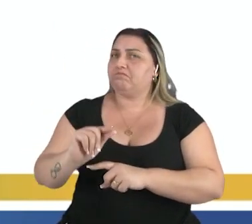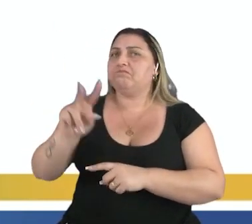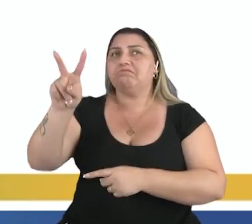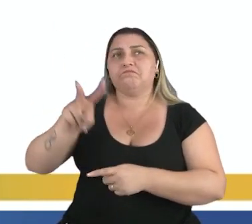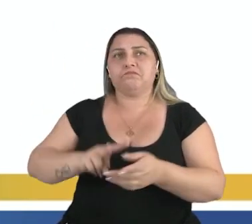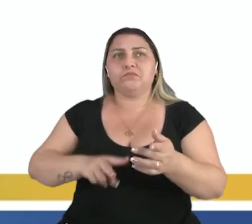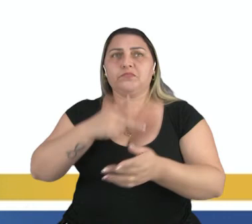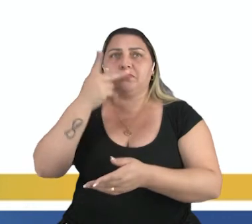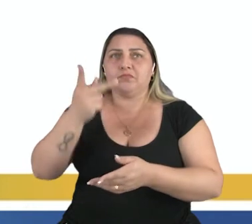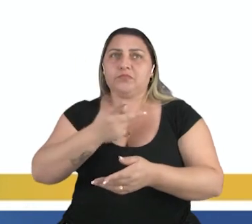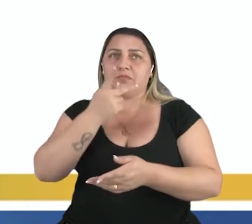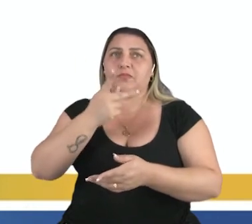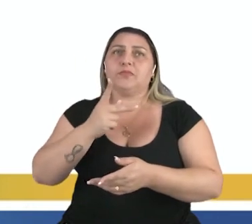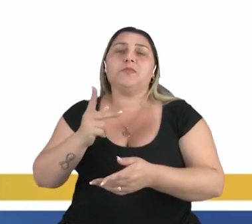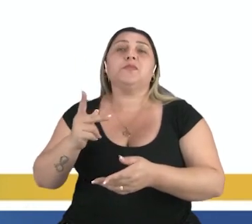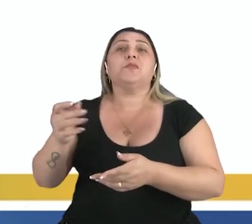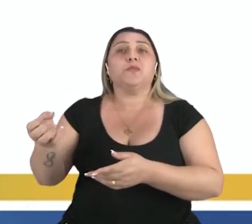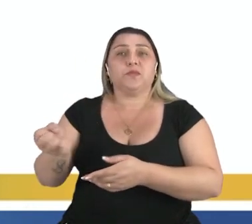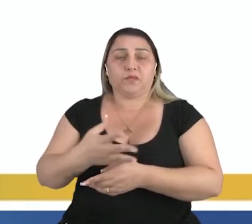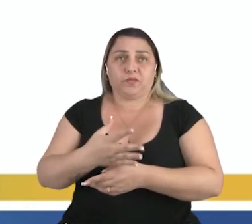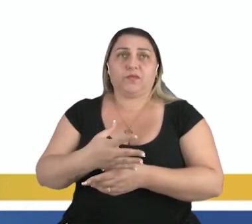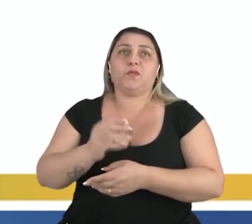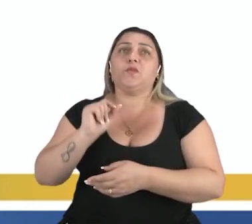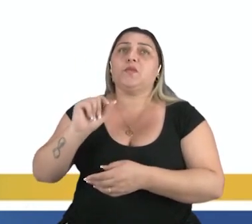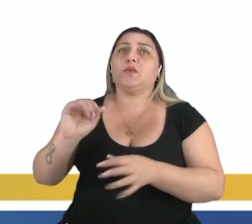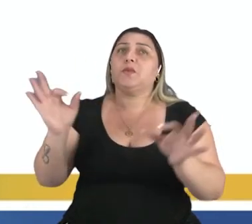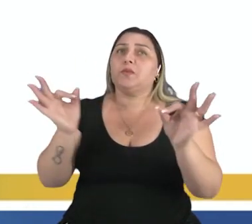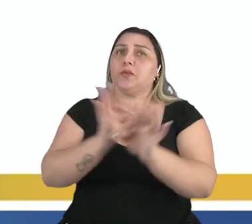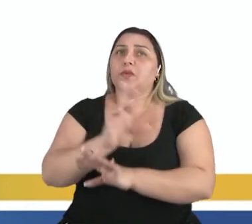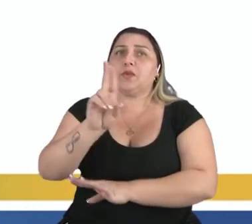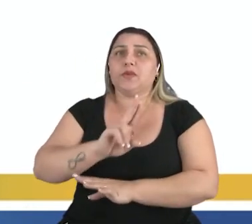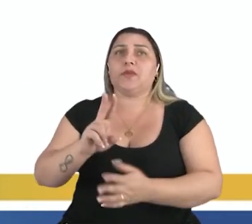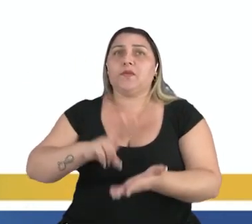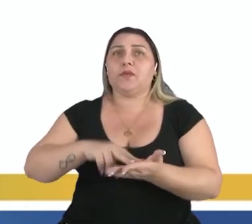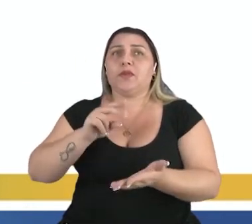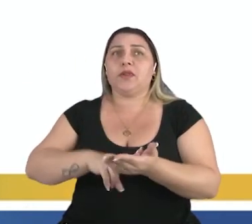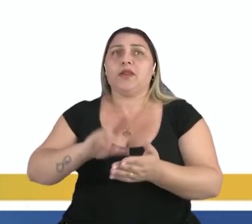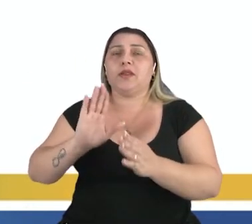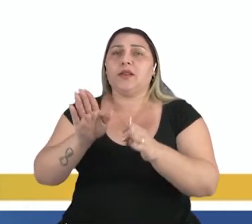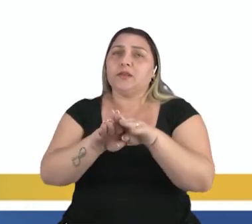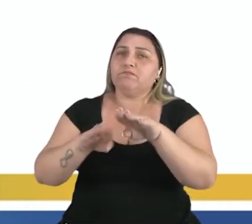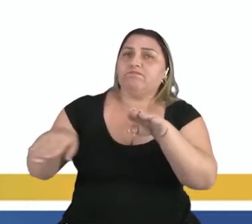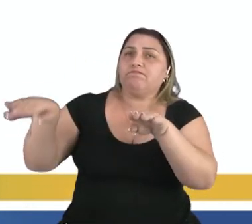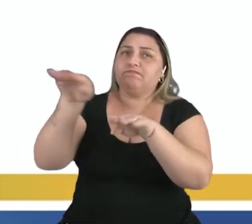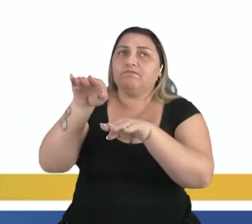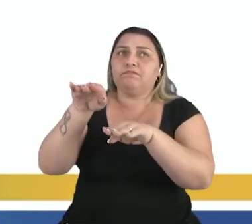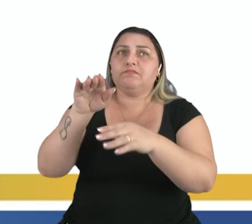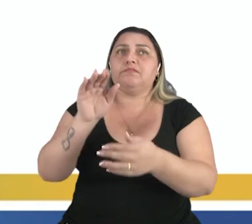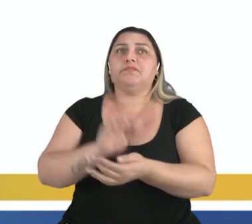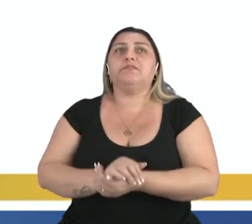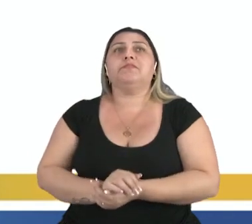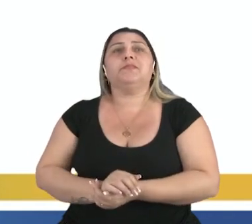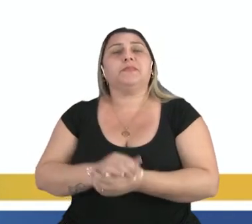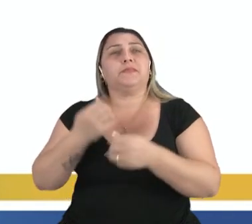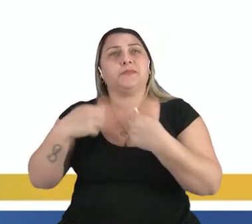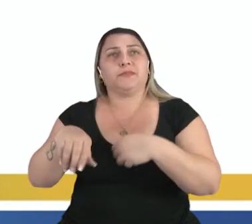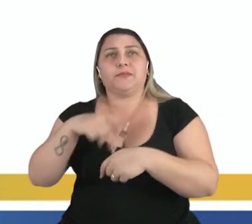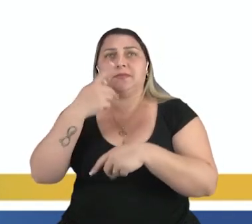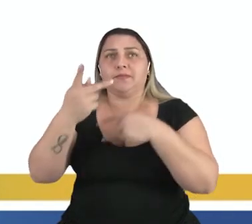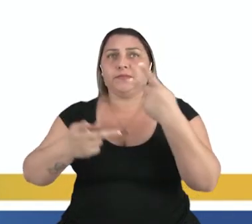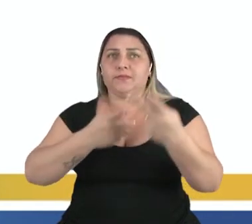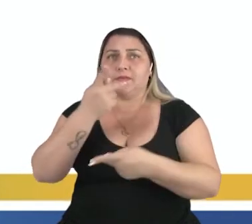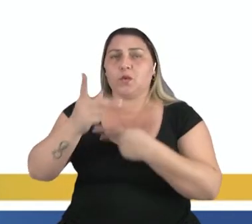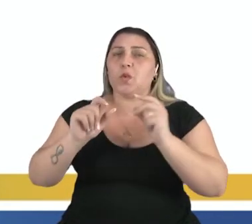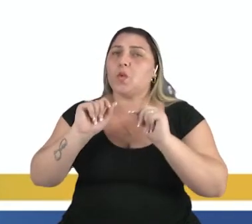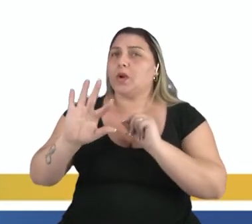conhecido, falar sobre uma realidade polêmica ou ser complexo e utilizar um vocabulário acima do padrão. Ele precisa